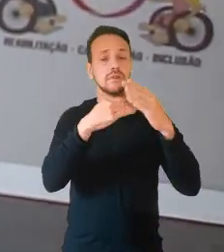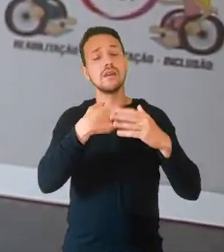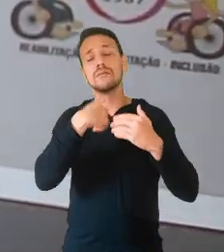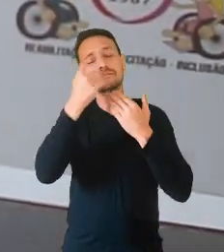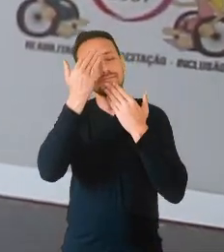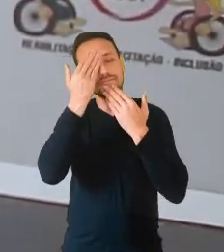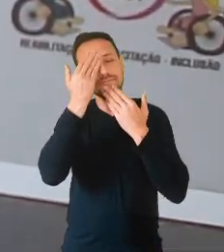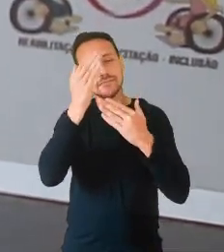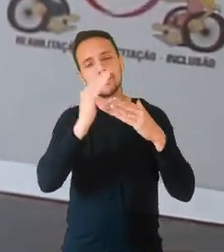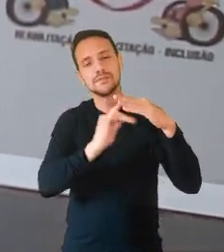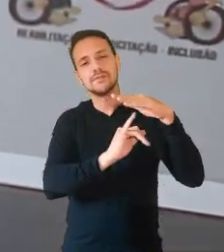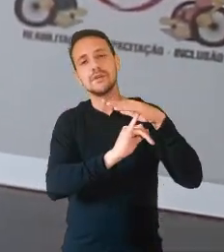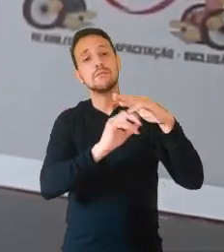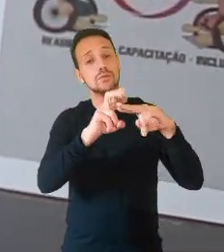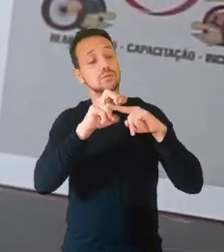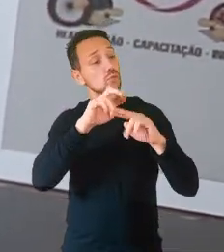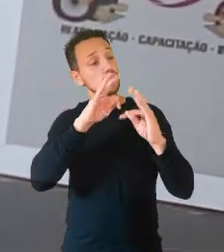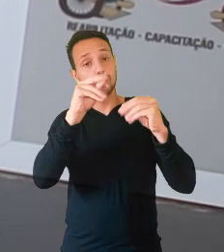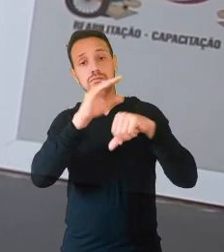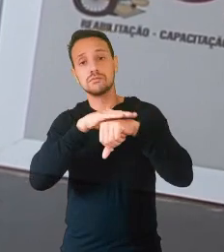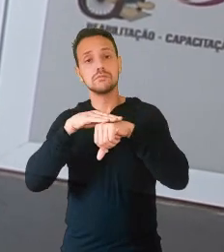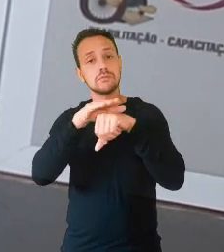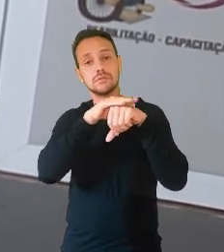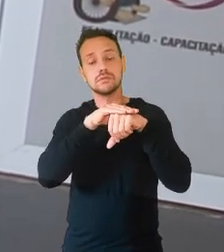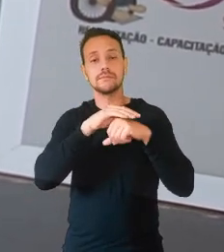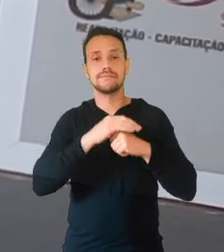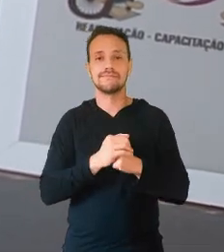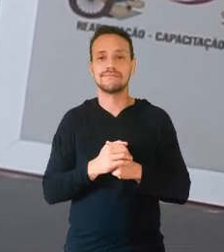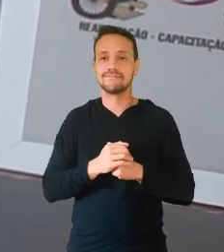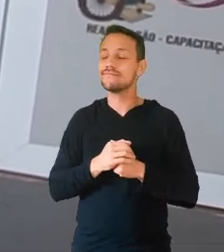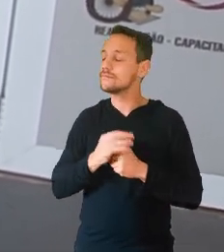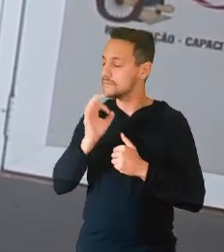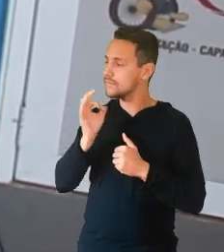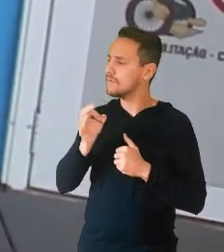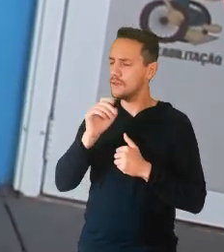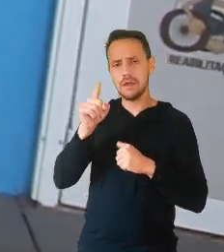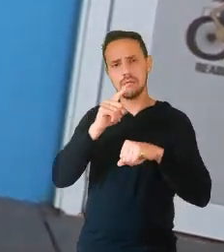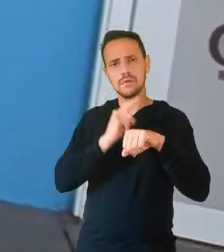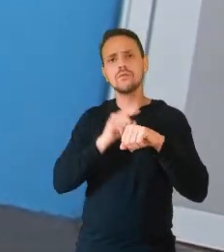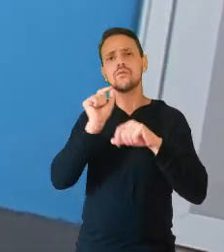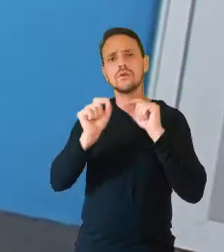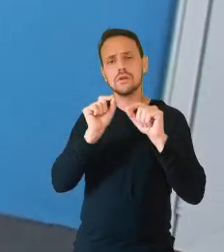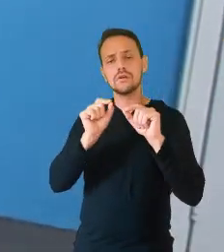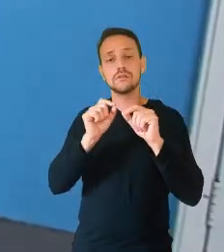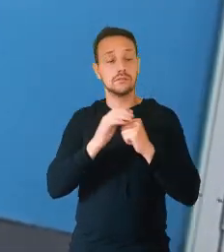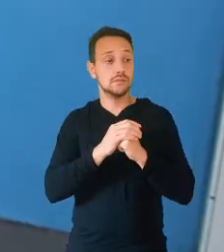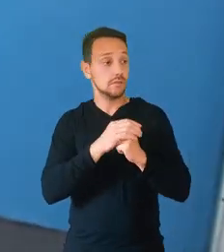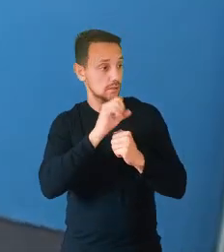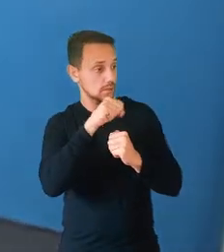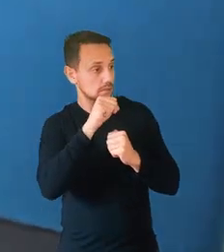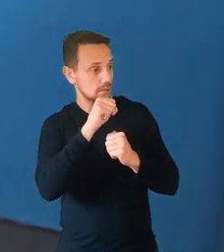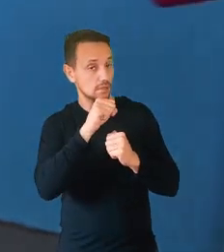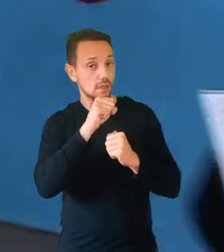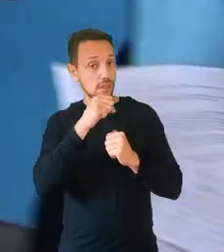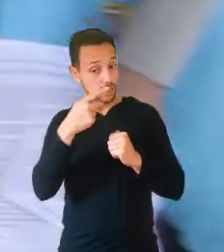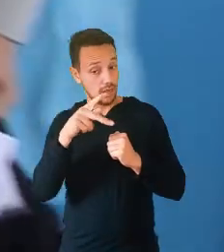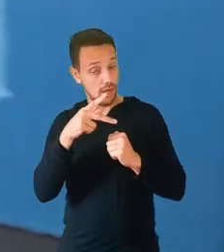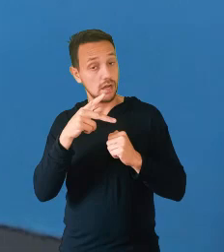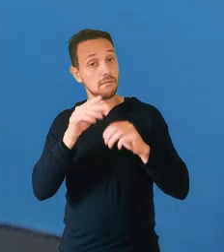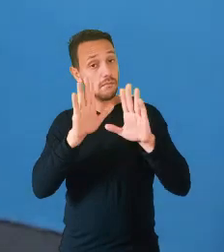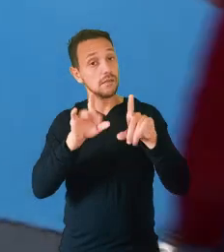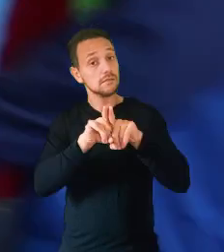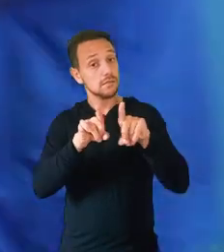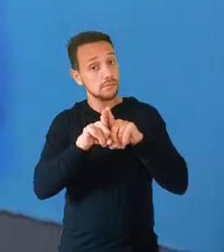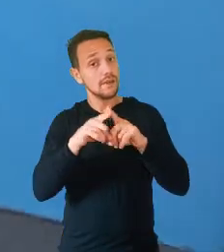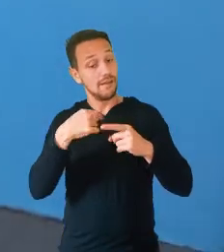né? De sempre. Não só dele, como o meu também. Eu falo que eu sou muito acolhida aqui. Aqui é a minha família.